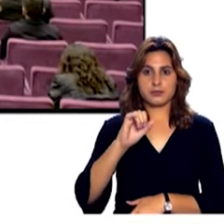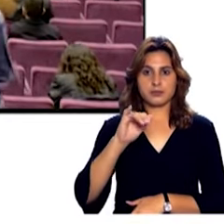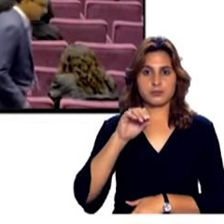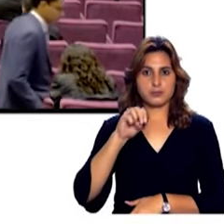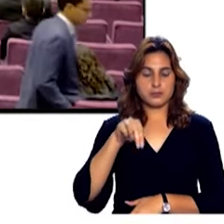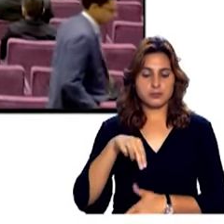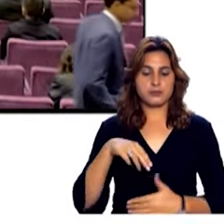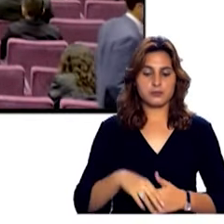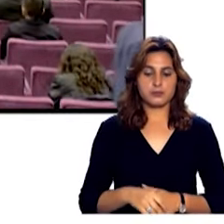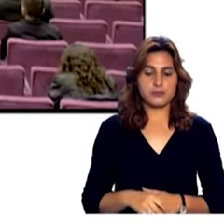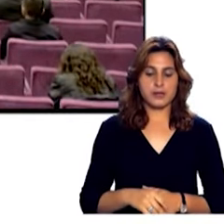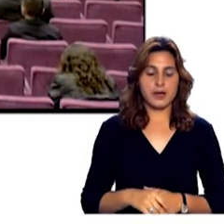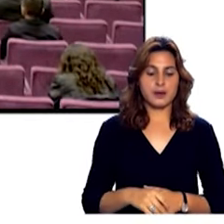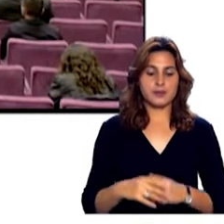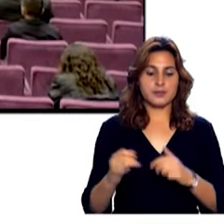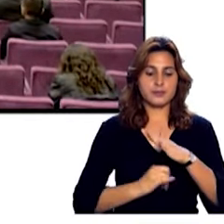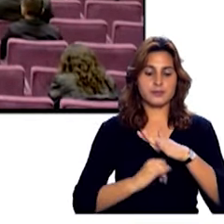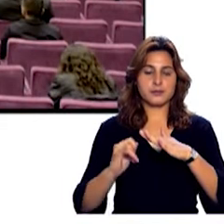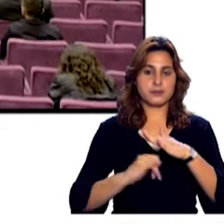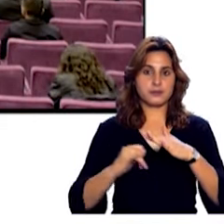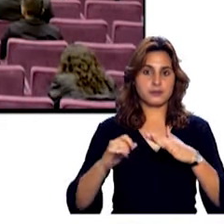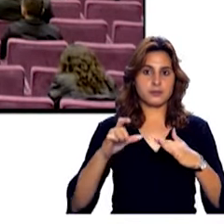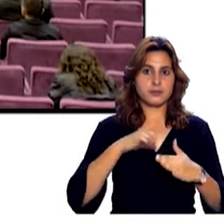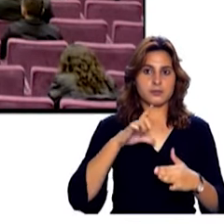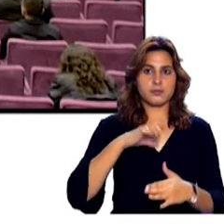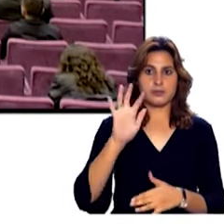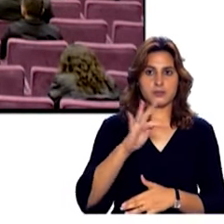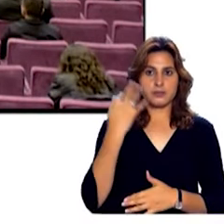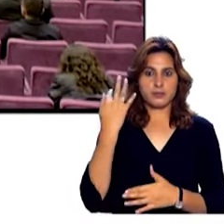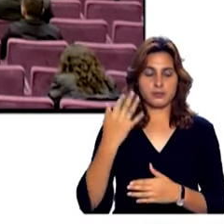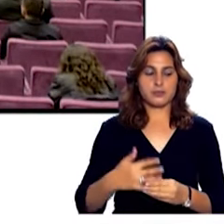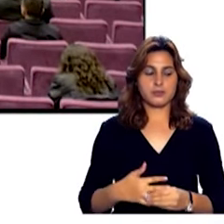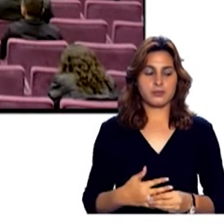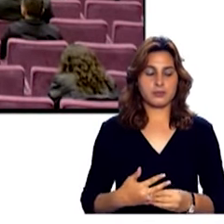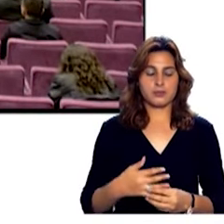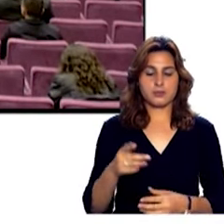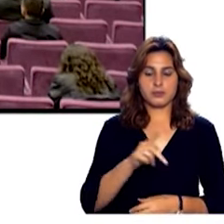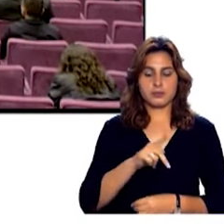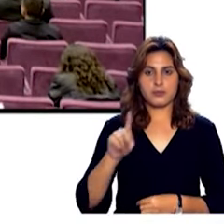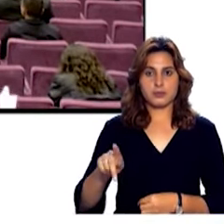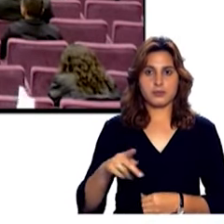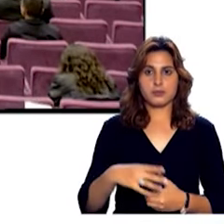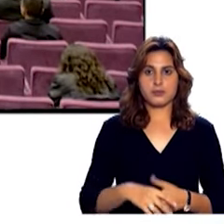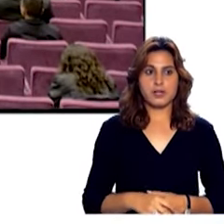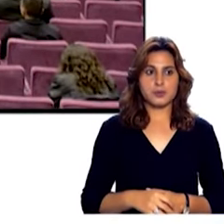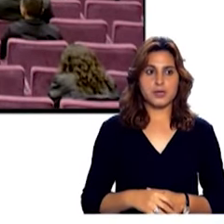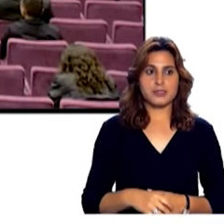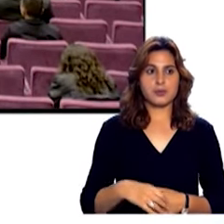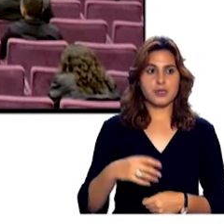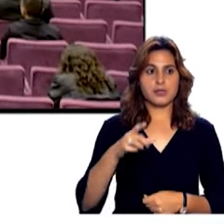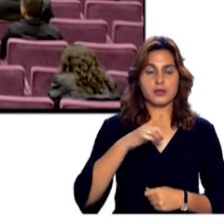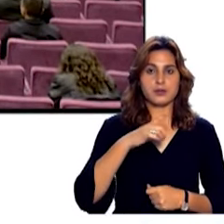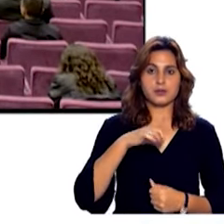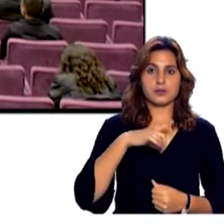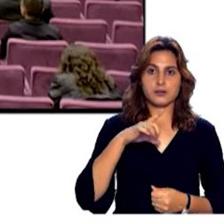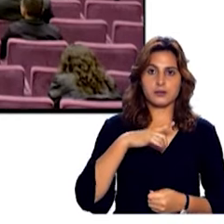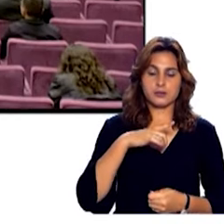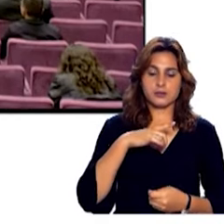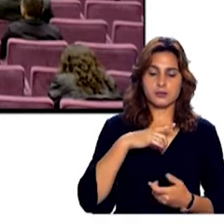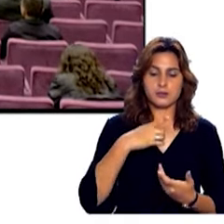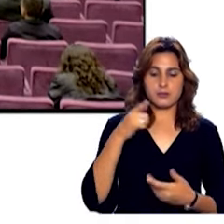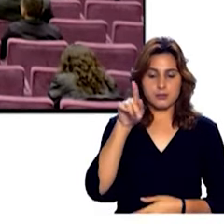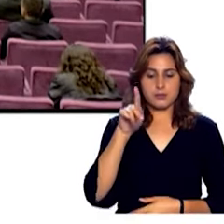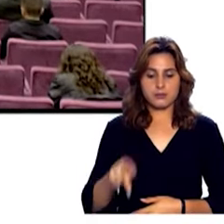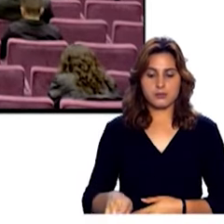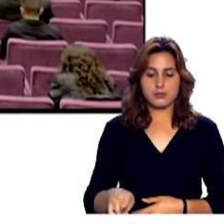de ci políticas de Paris França Professor Dr fris presidente da Ordem dos